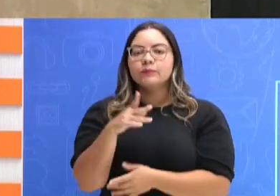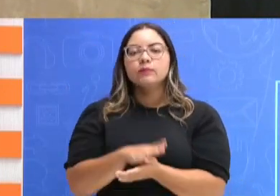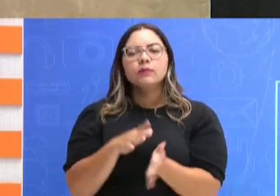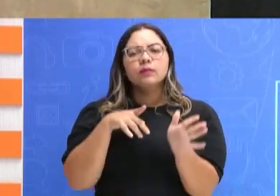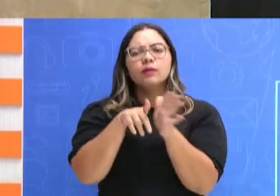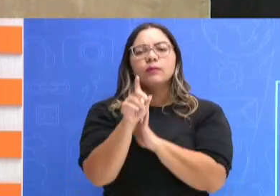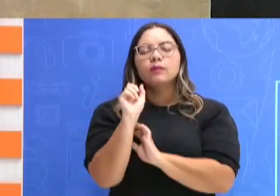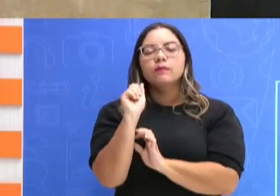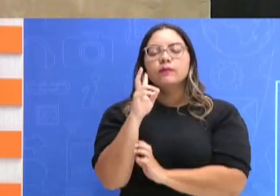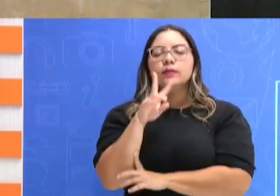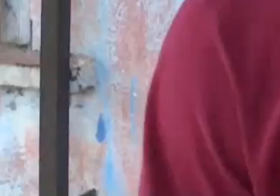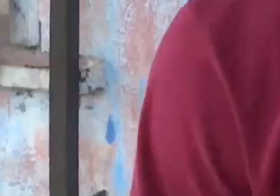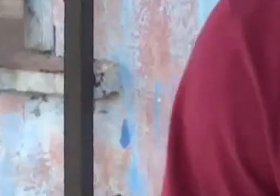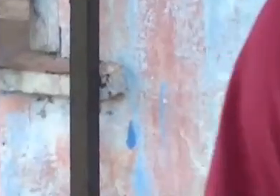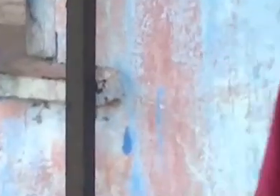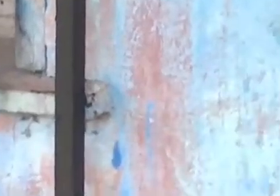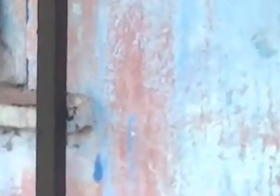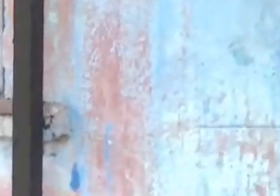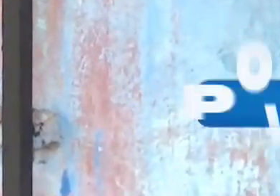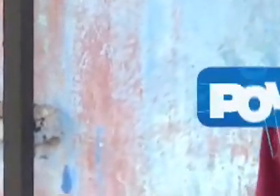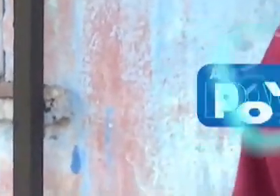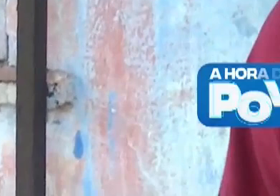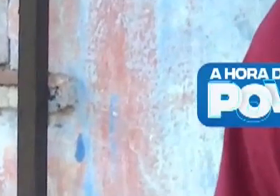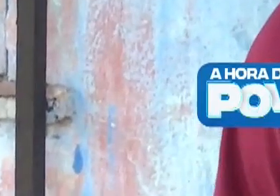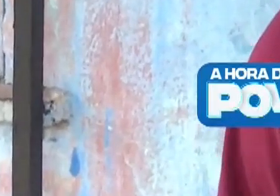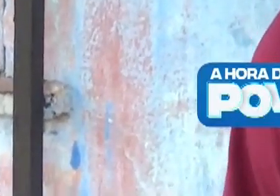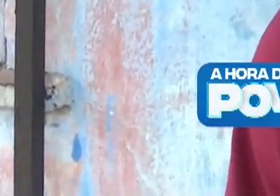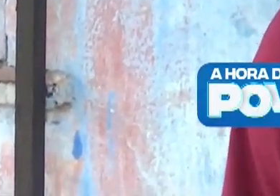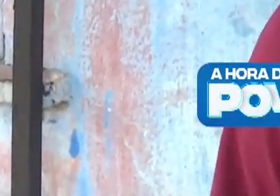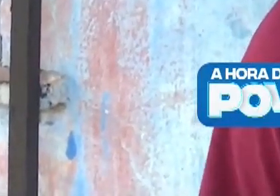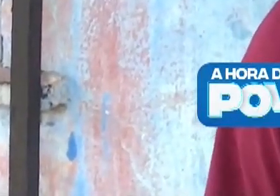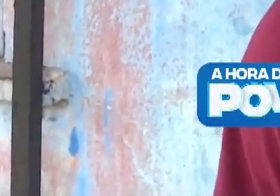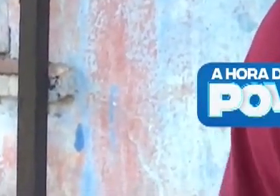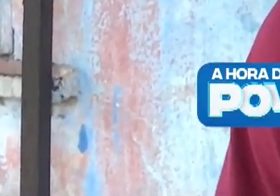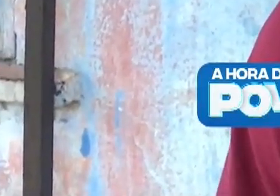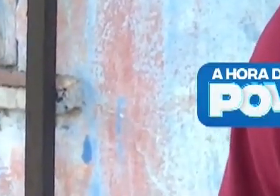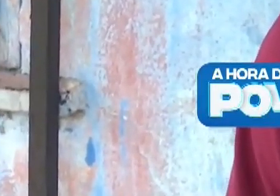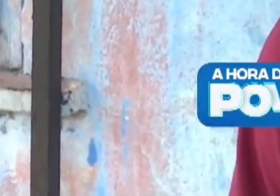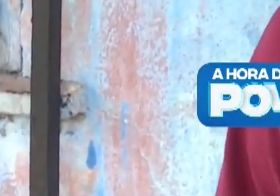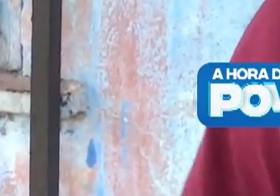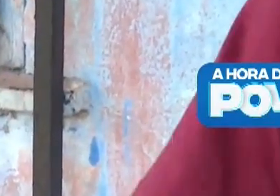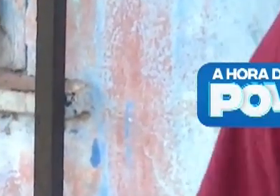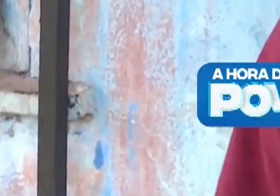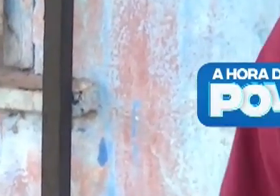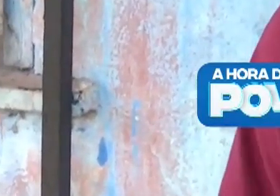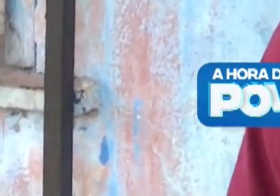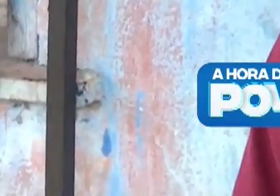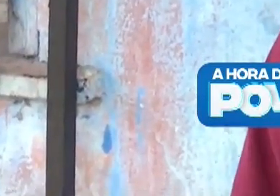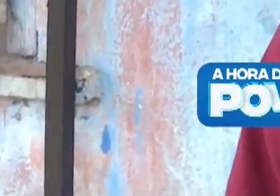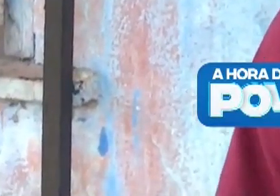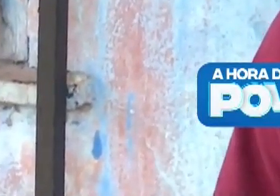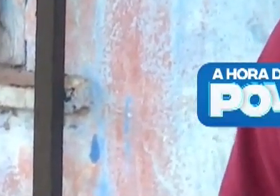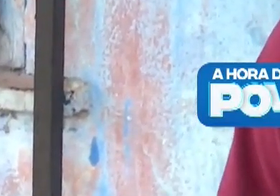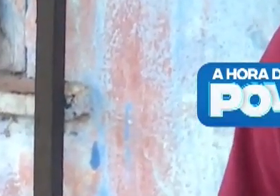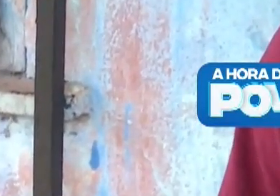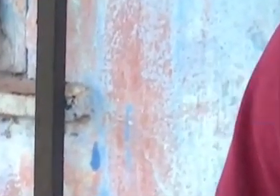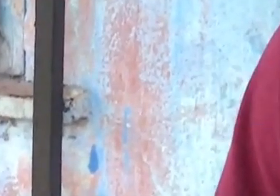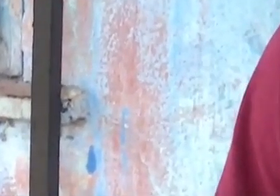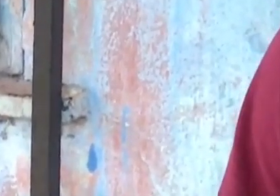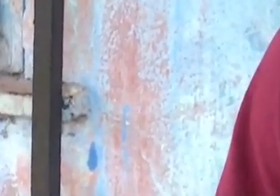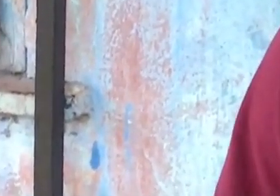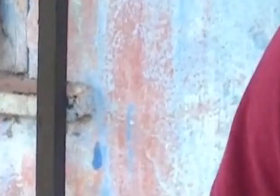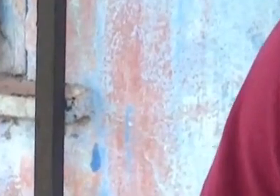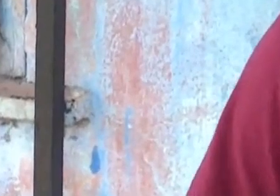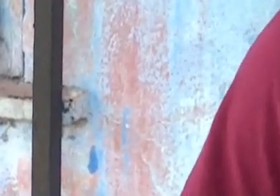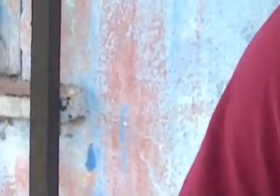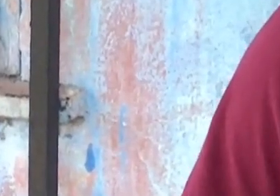mais uma pergunta aí do povo. Boa tarde, meu nome é Wilson, sou do bairro Mutirão, né? E gostaria de perguntar ao prefeito quando é que